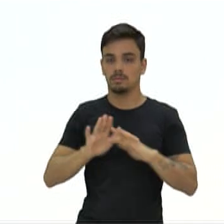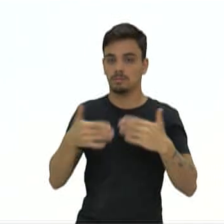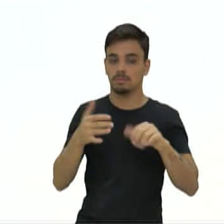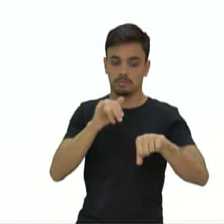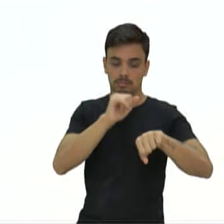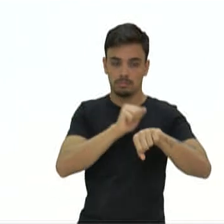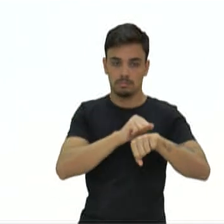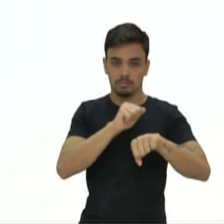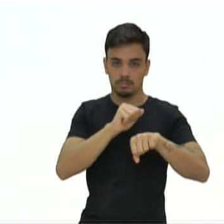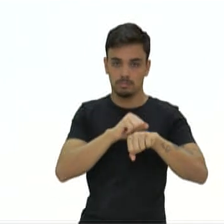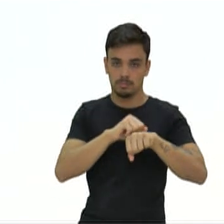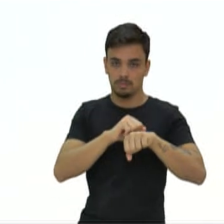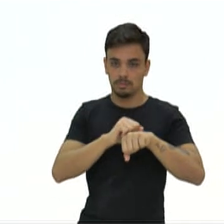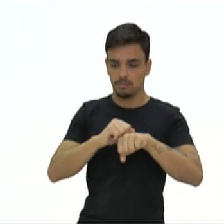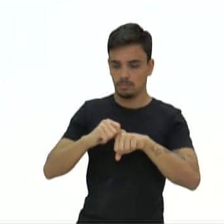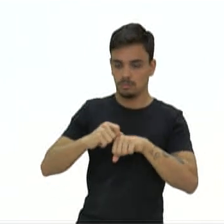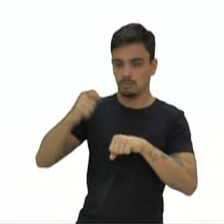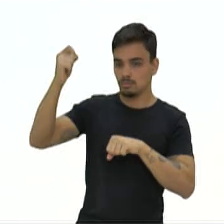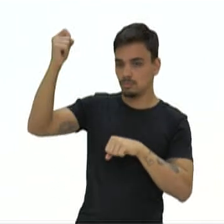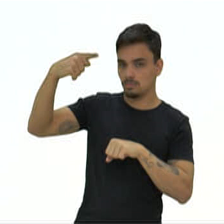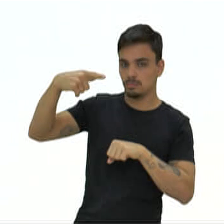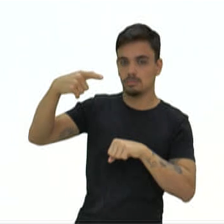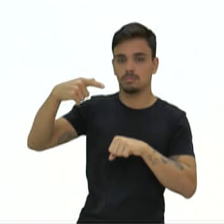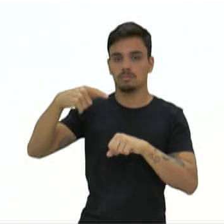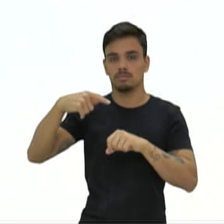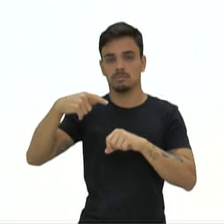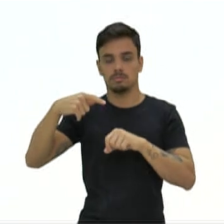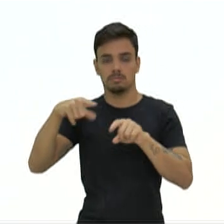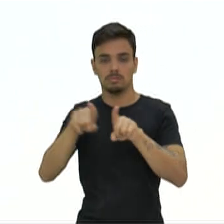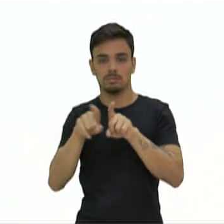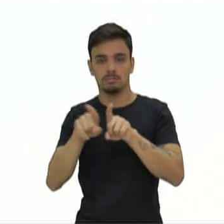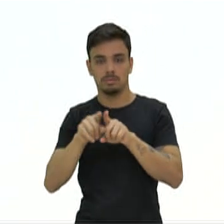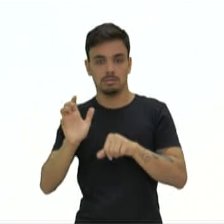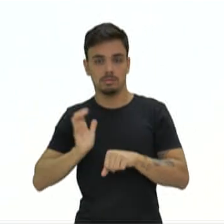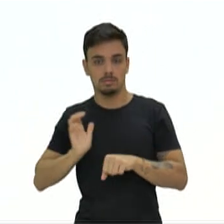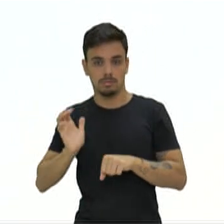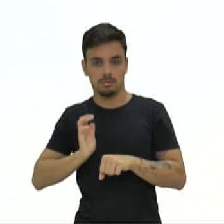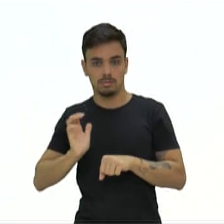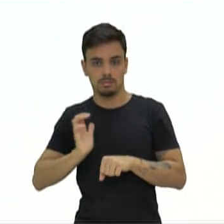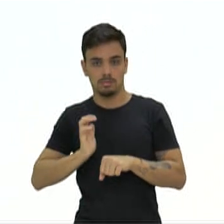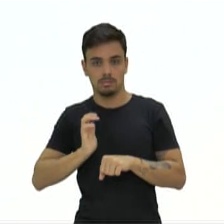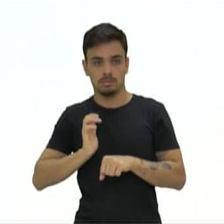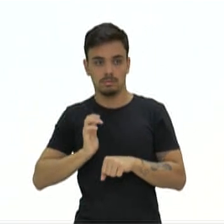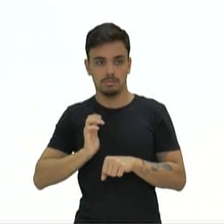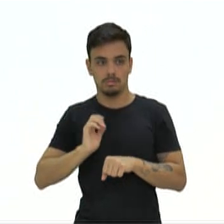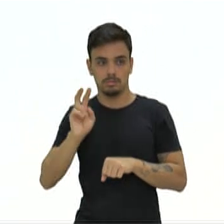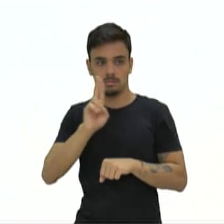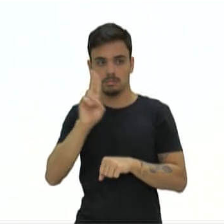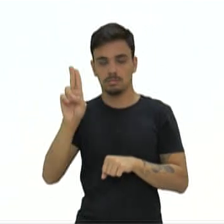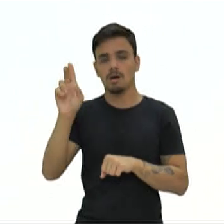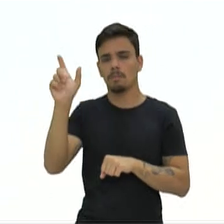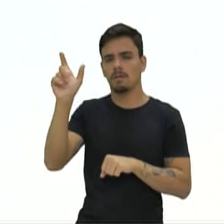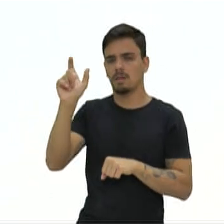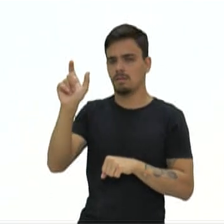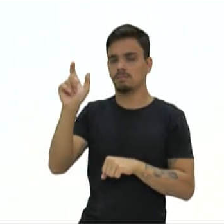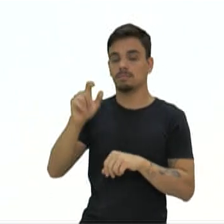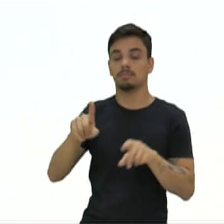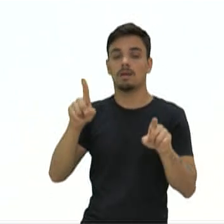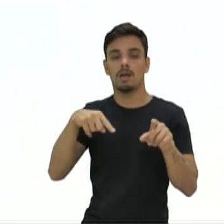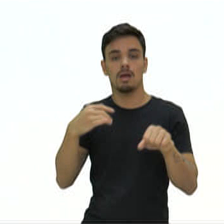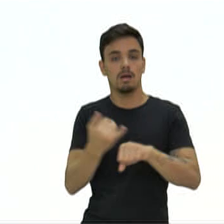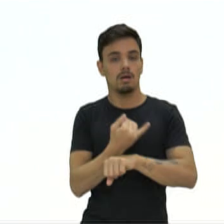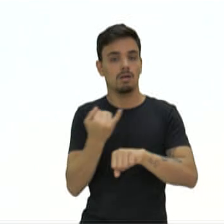pobres, Podzol, como os ricos, Chernozen, são palavras, por exemplo, Chernozen é russo, tá? São